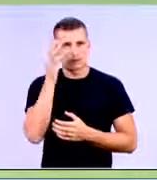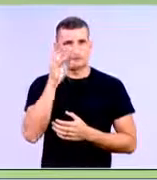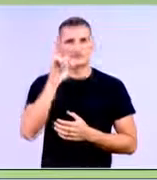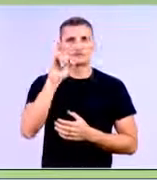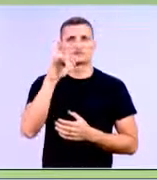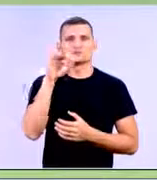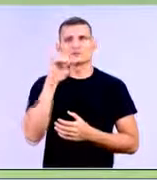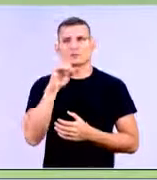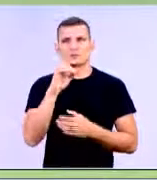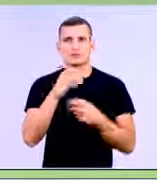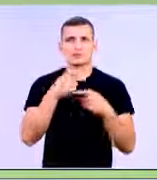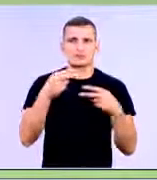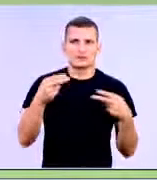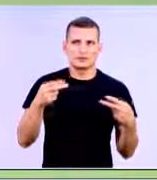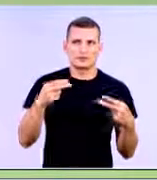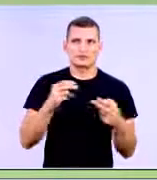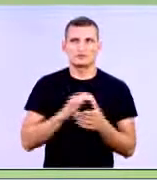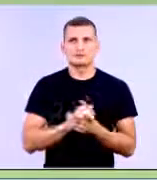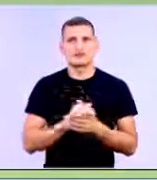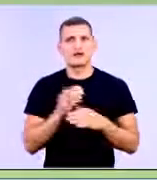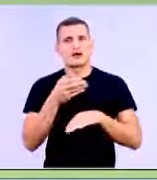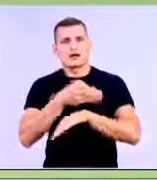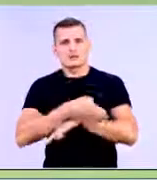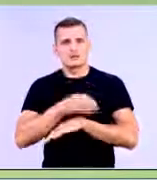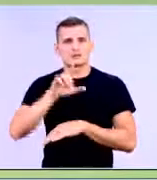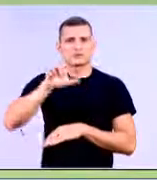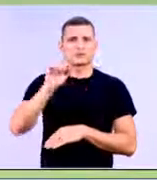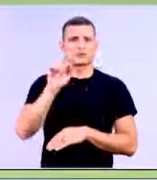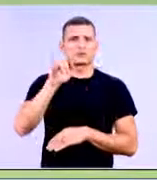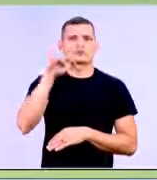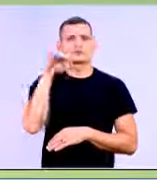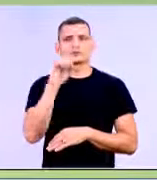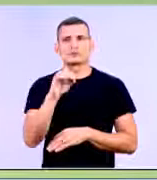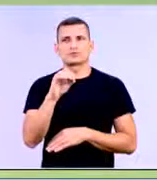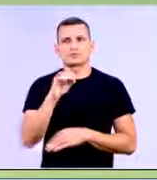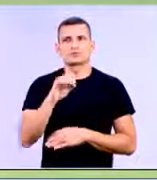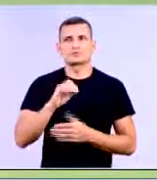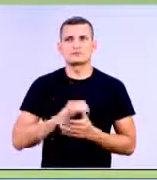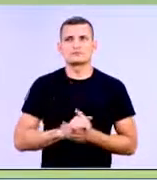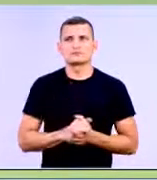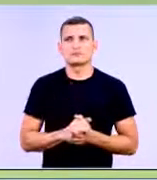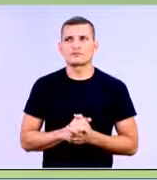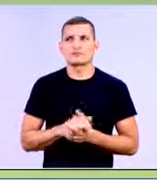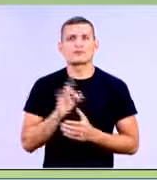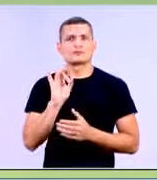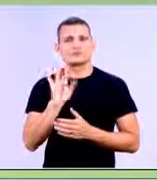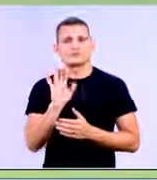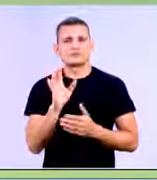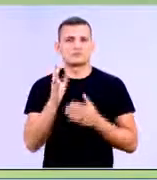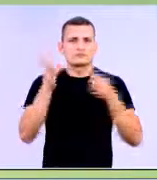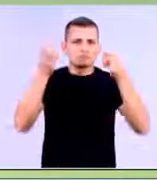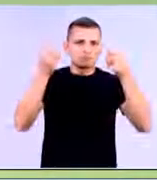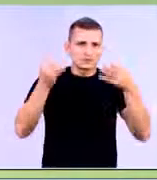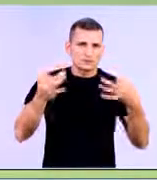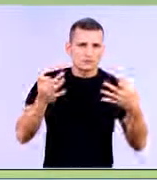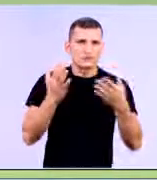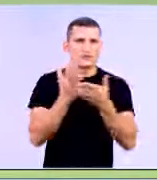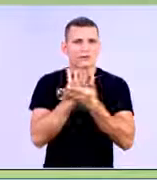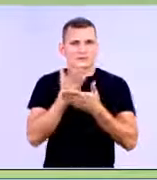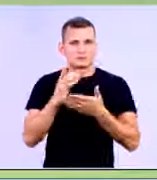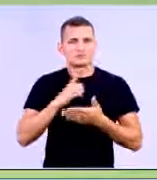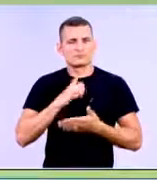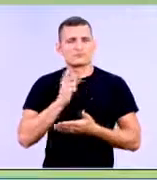físico, equipamentos. Nossa, são muitos aqui. Nós vamos falar apenas de alguns que nós vemos como